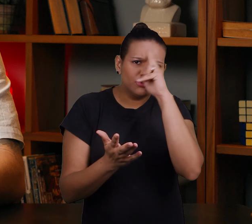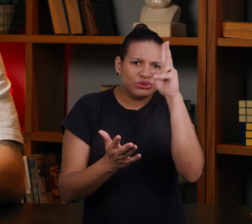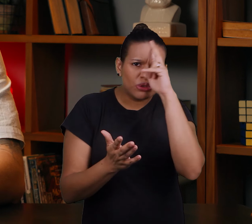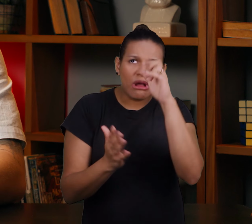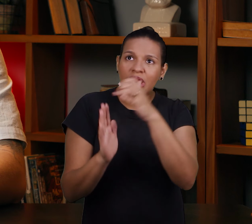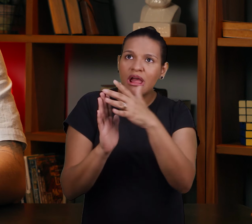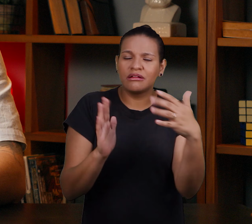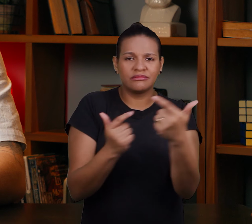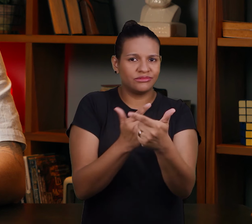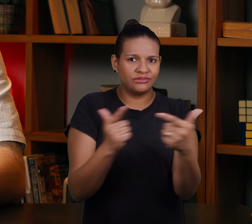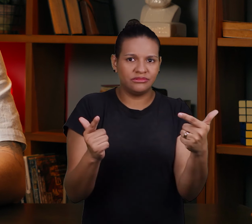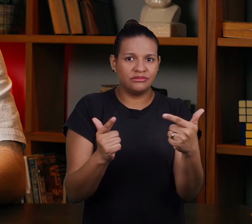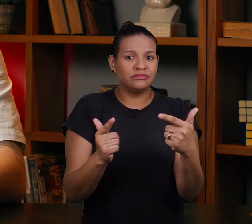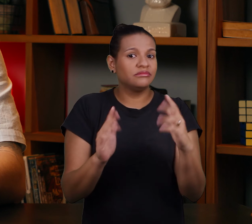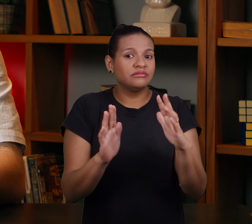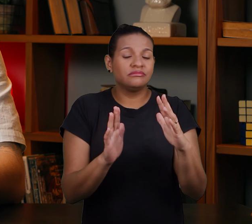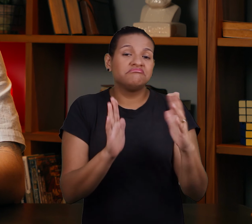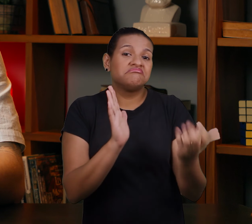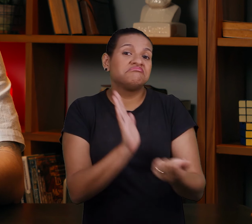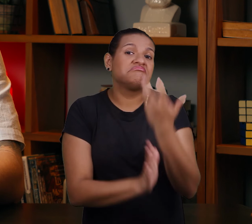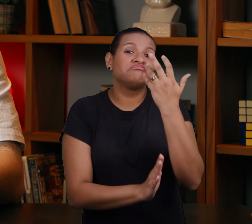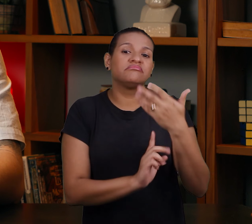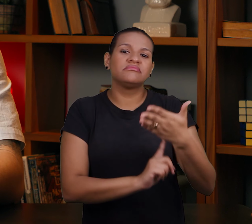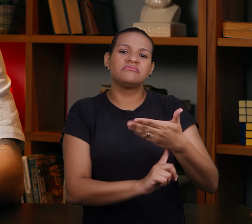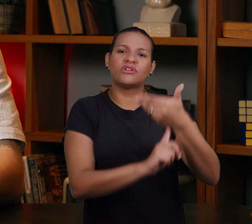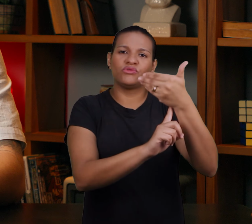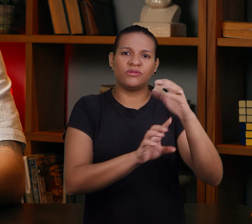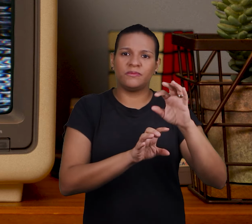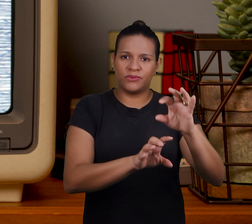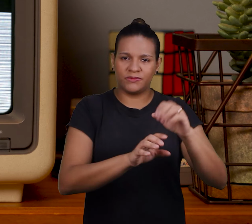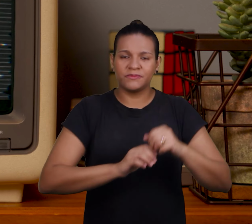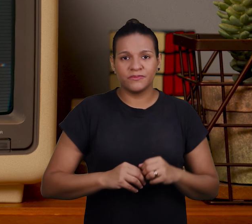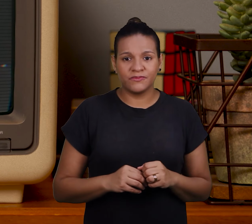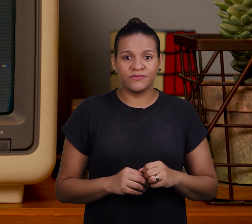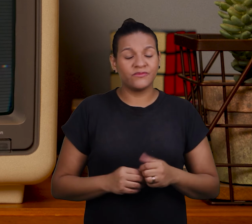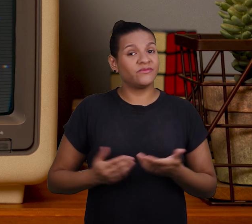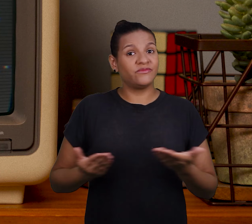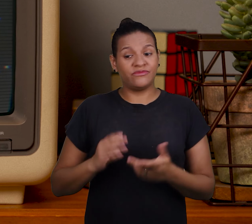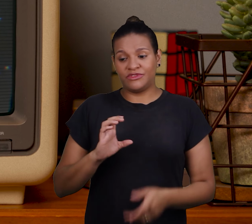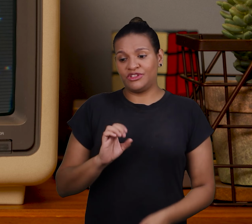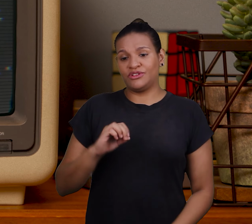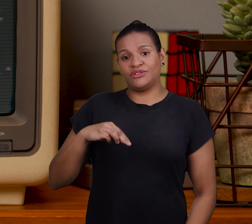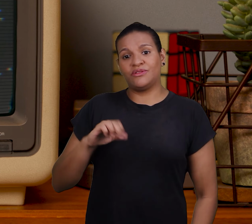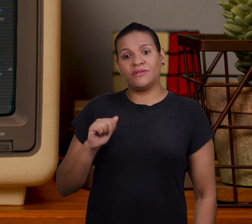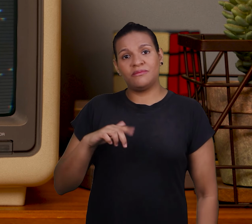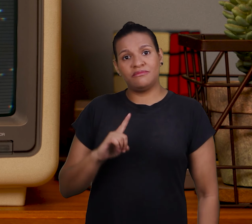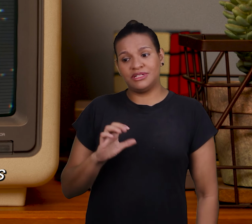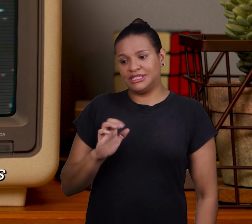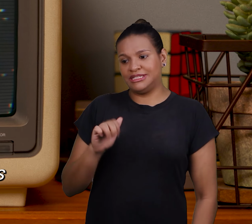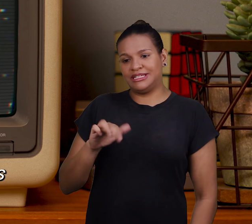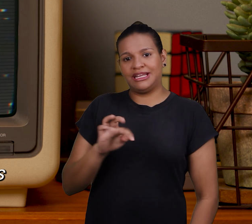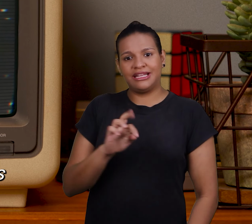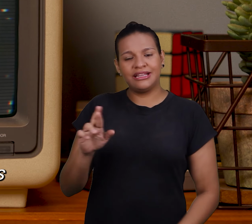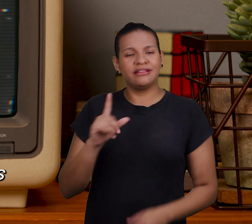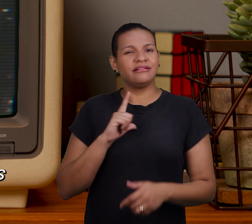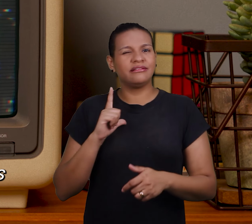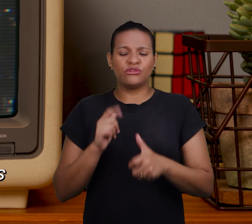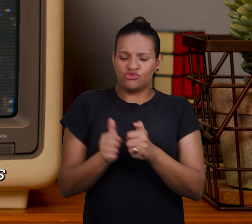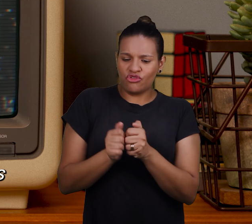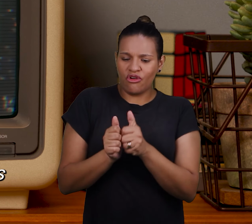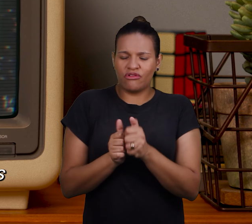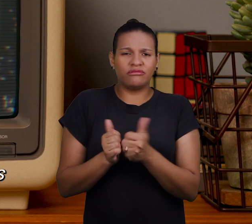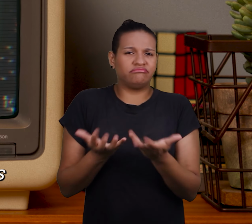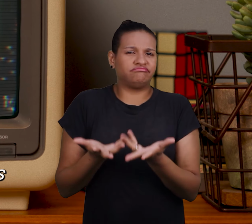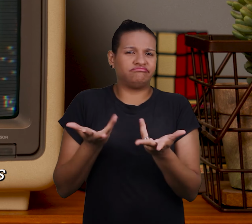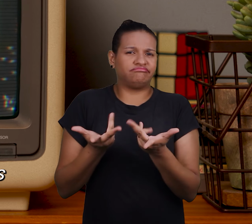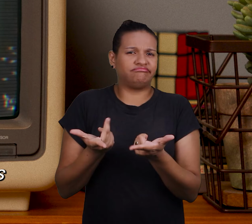uma narrativa complexa. Eles surgiram do advento tecnológico da época. O Command Center oferece tratamentos gráficos bastante aprimorados dos seus